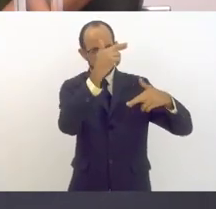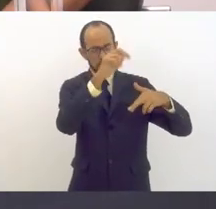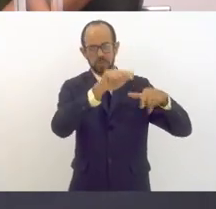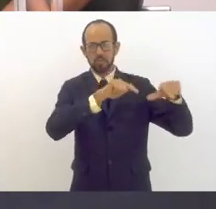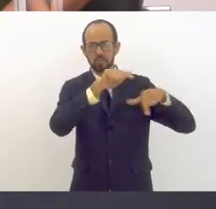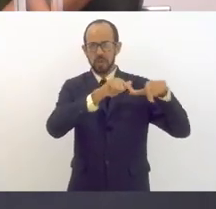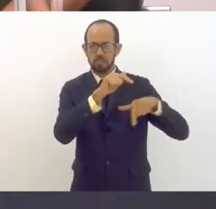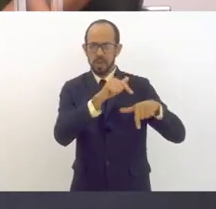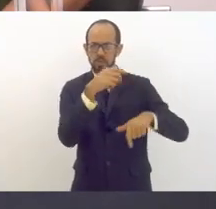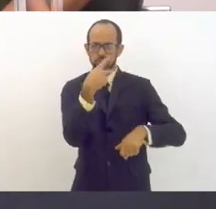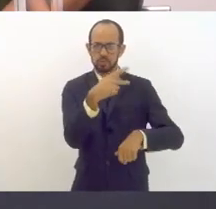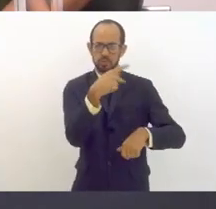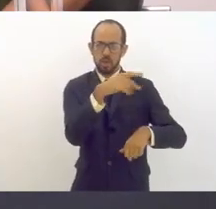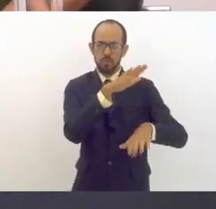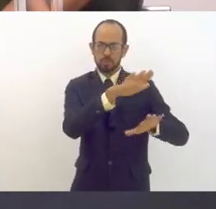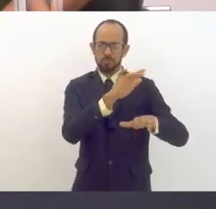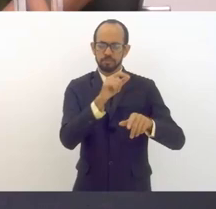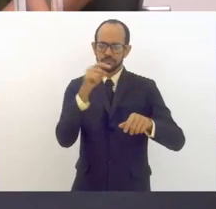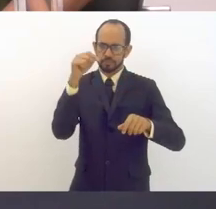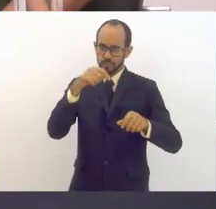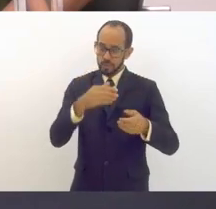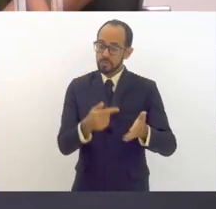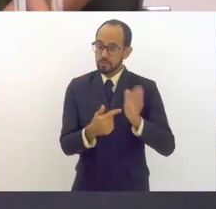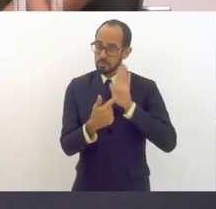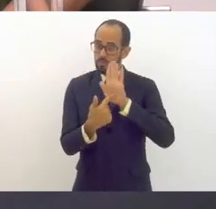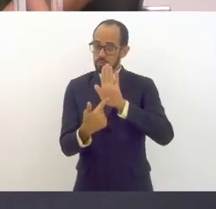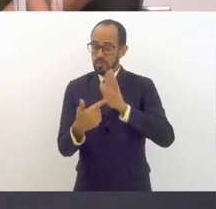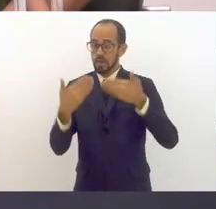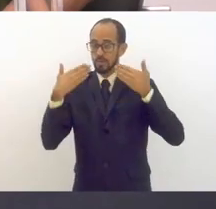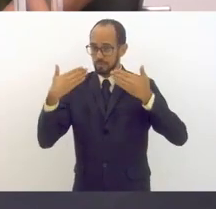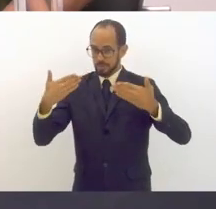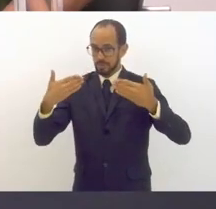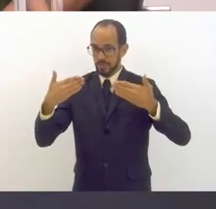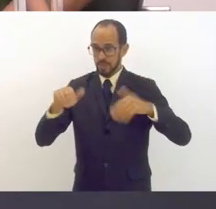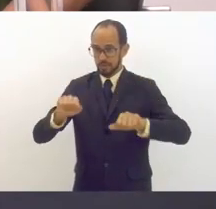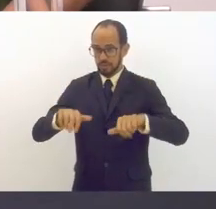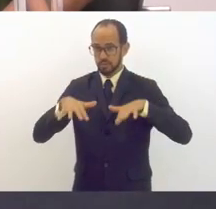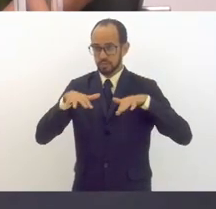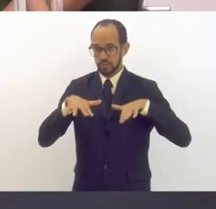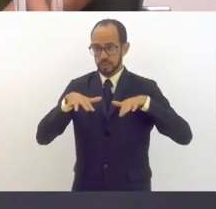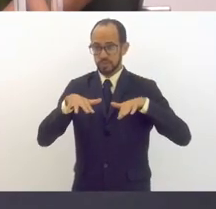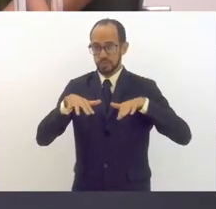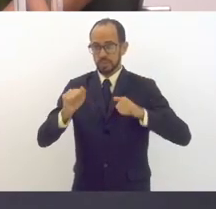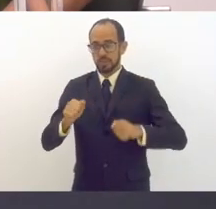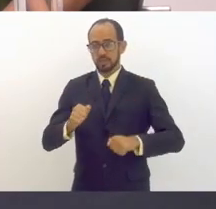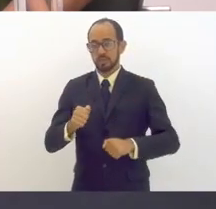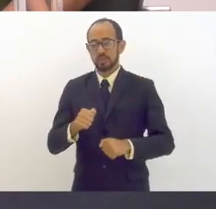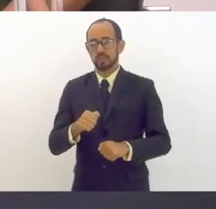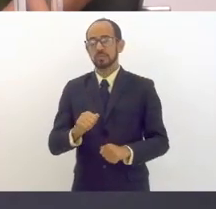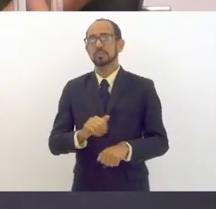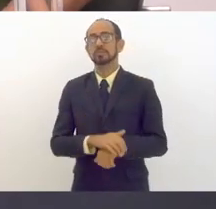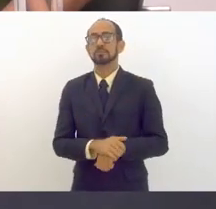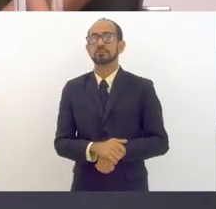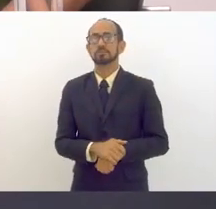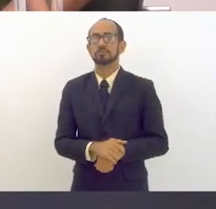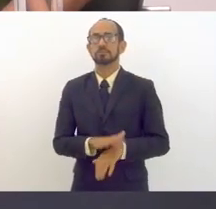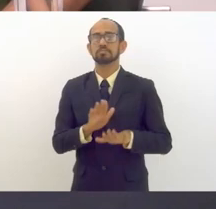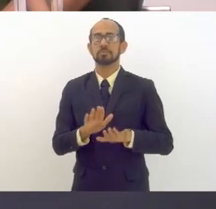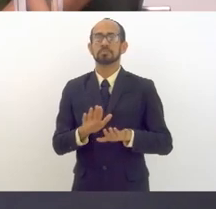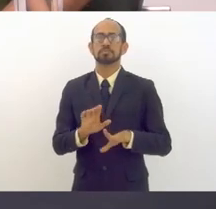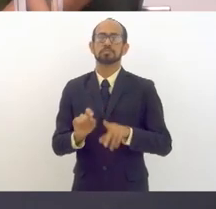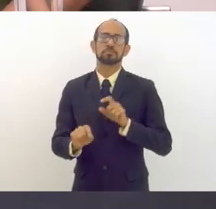equipes trouxeram para a audiência, nossos colegas de trabalho, em sua maioria,